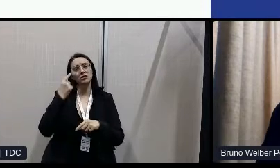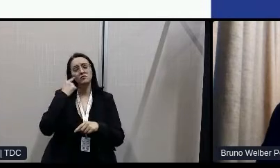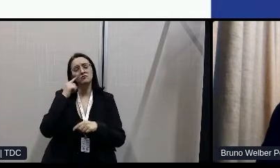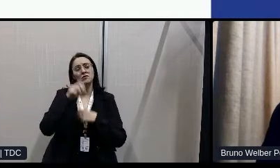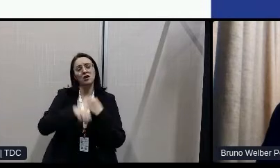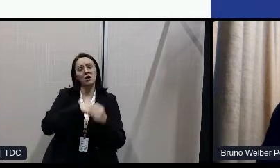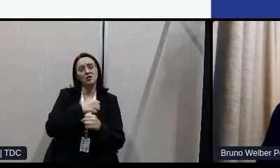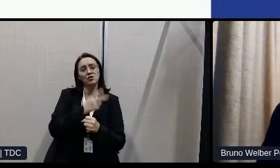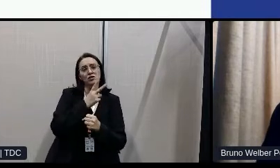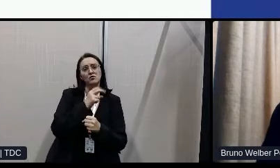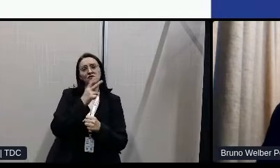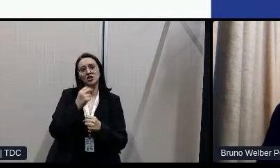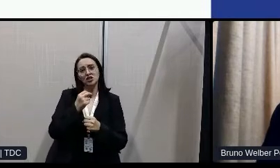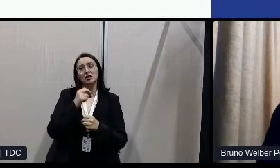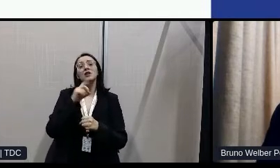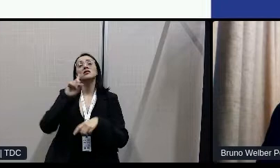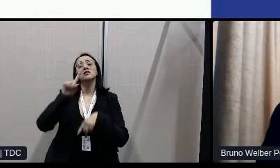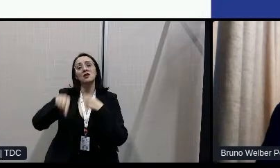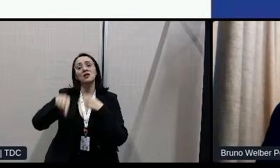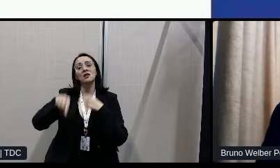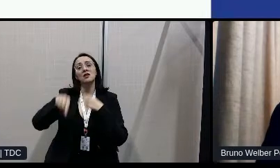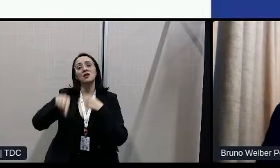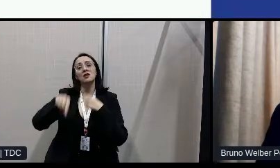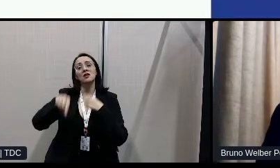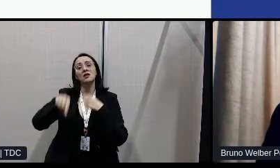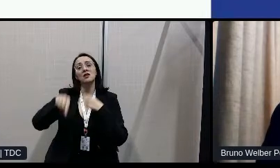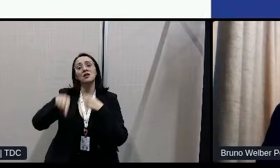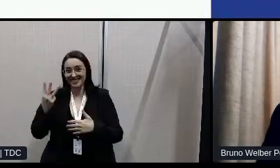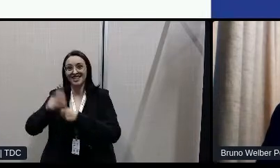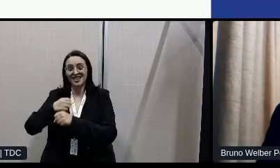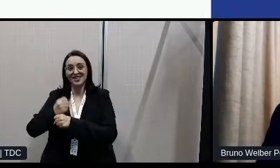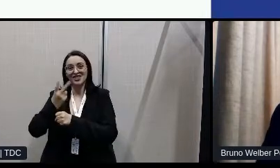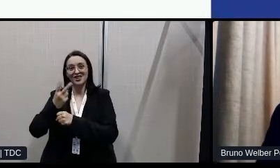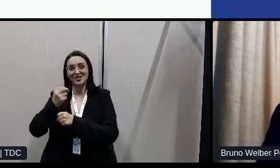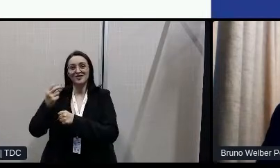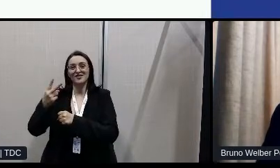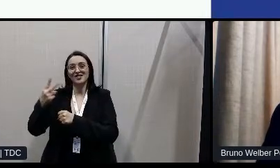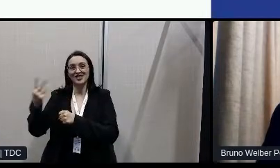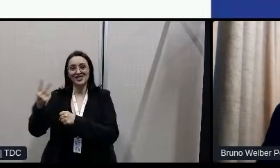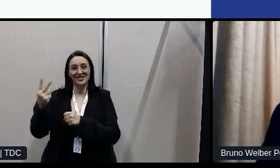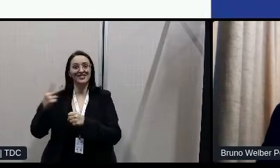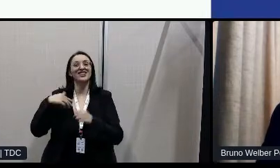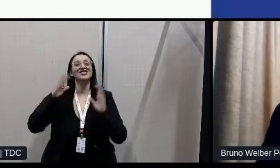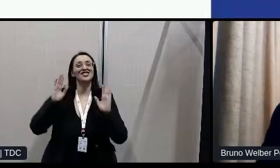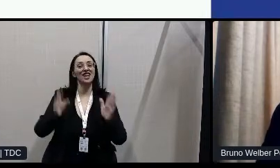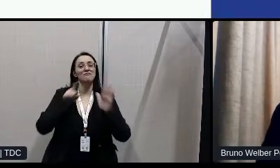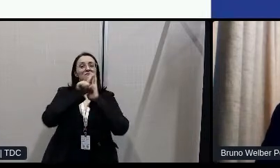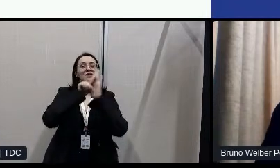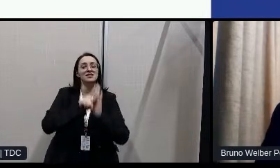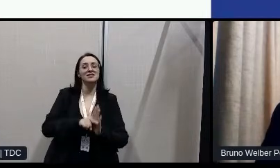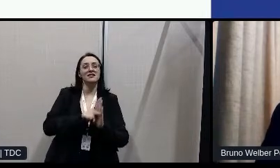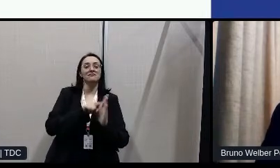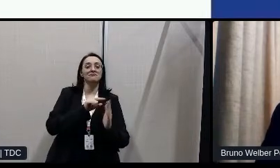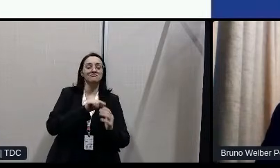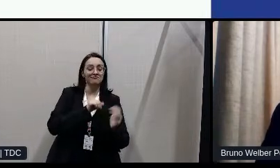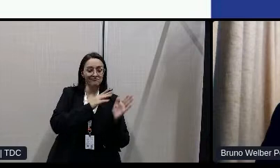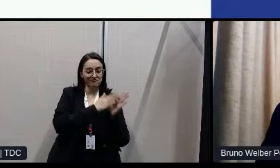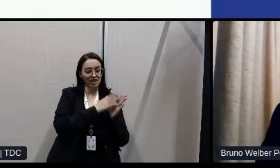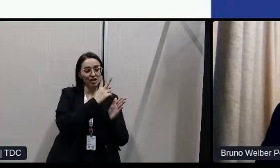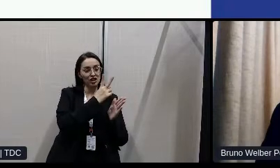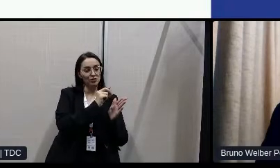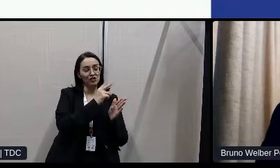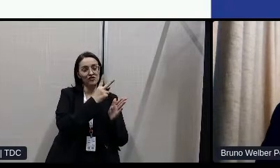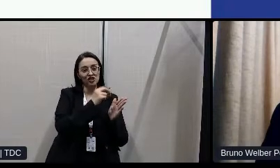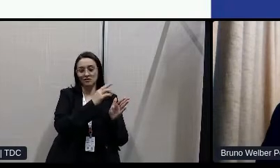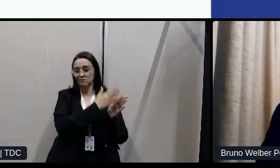nossa terceira edição em 2022. Ou seja, já são 3 edições, já são 3 pesquisas que nós rodamos, para buscar